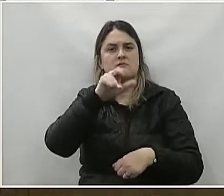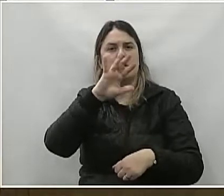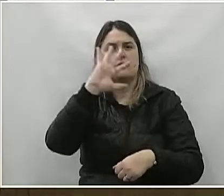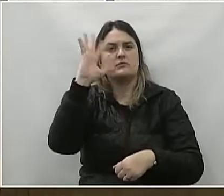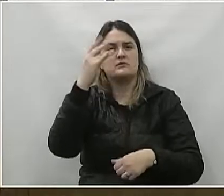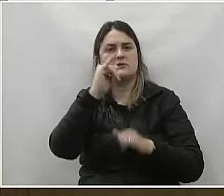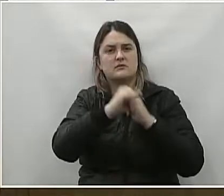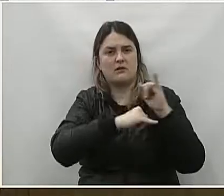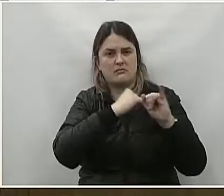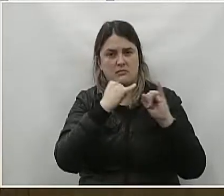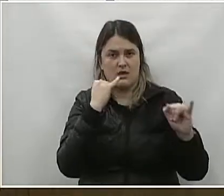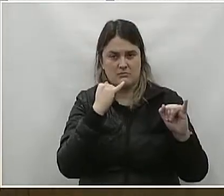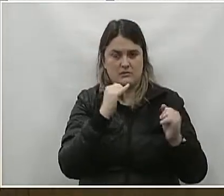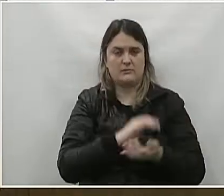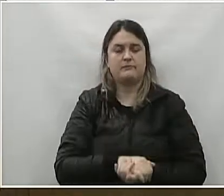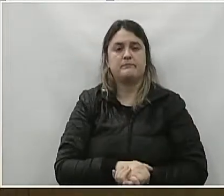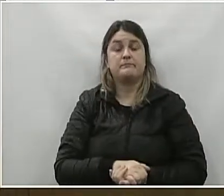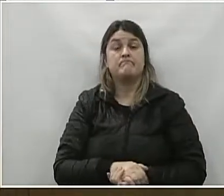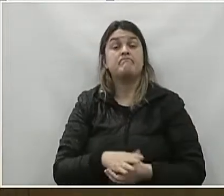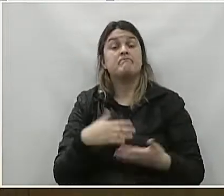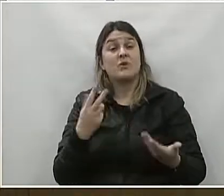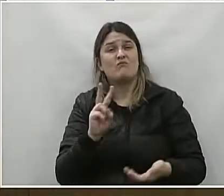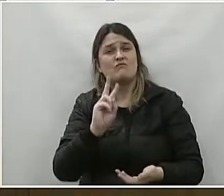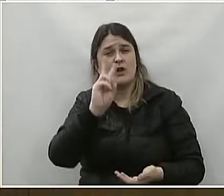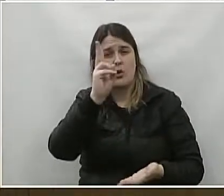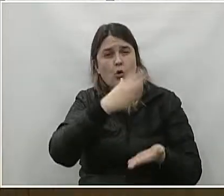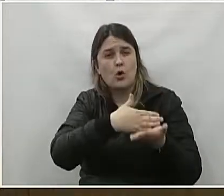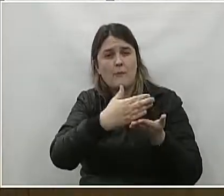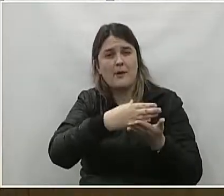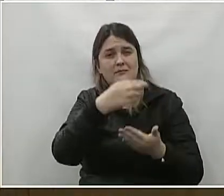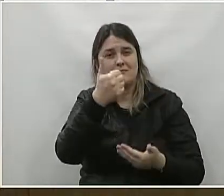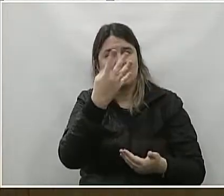virtual. E como foi falado, né, o valor inicial aí de